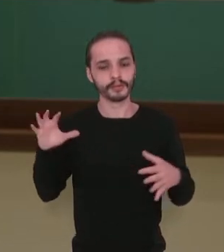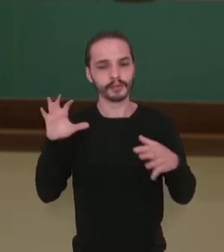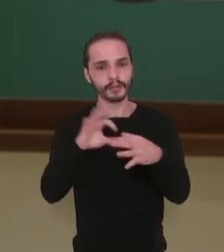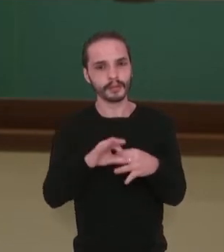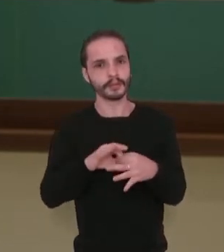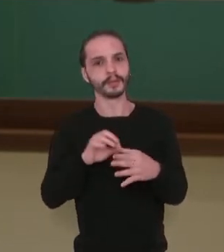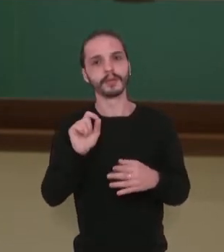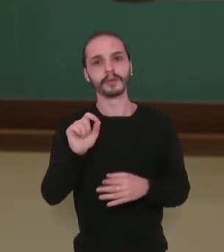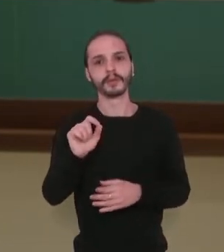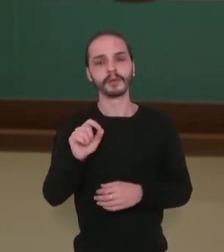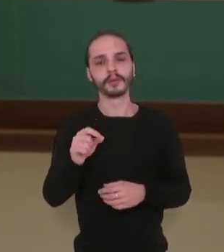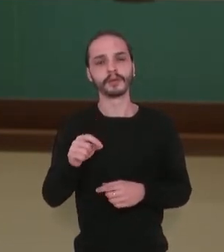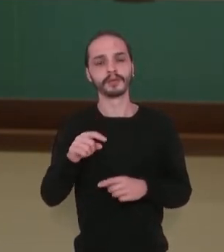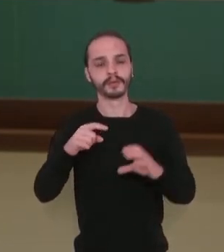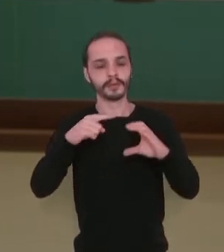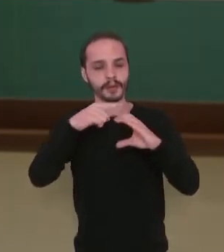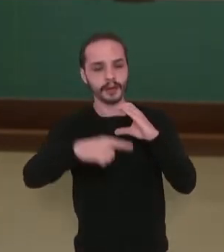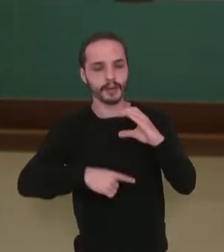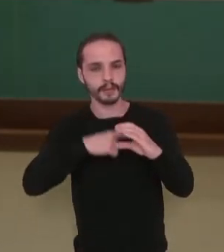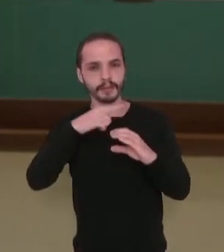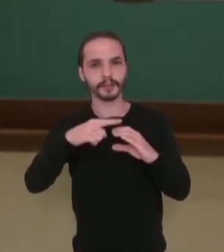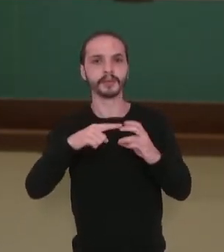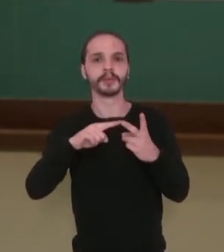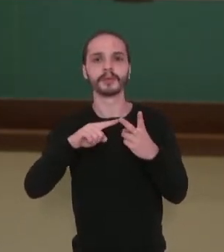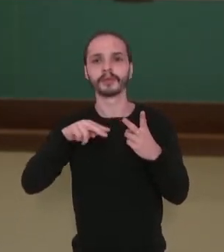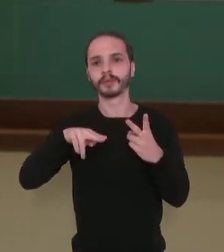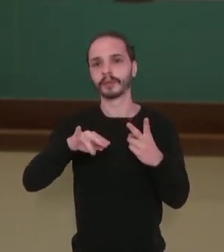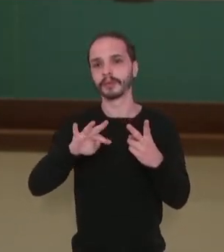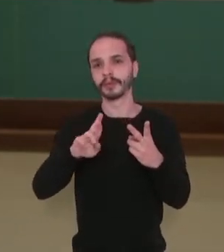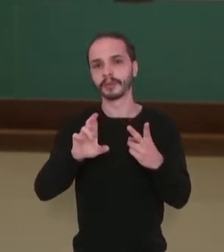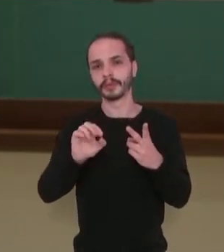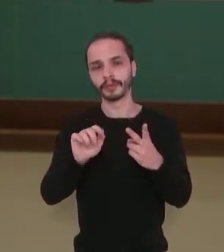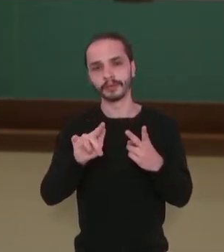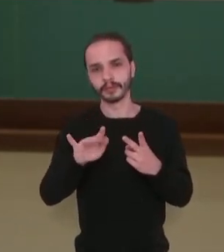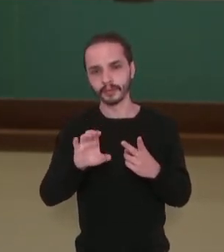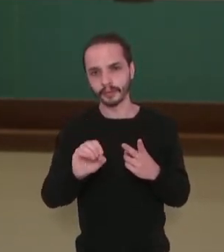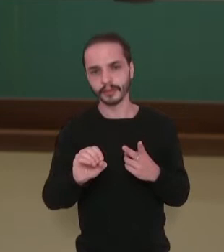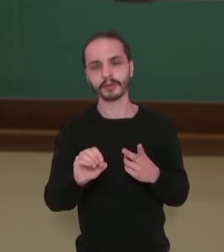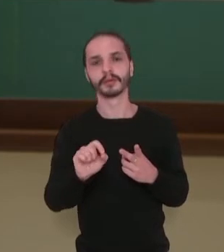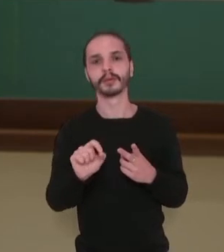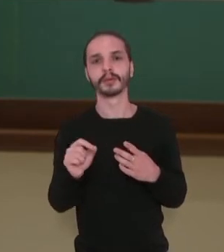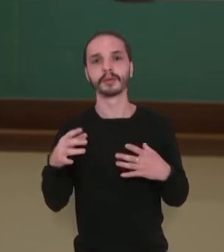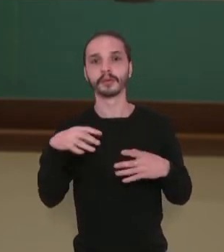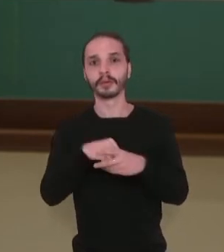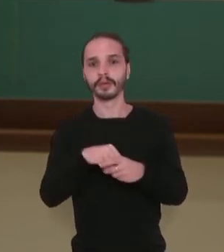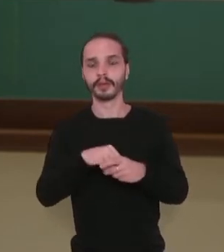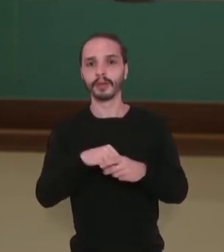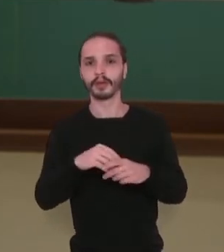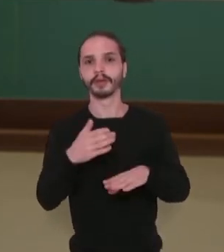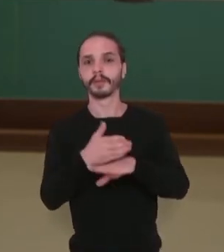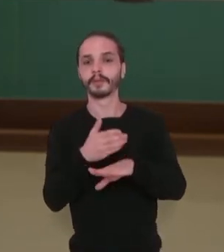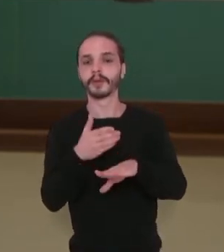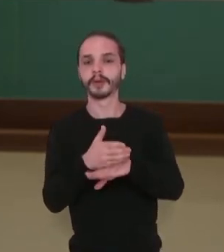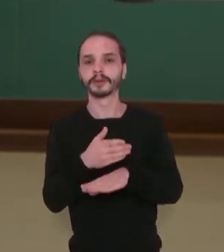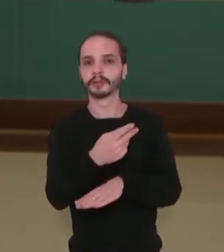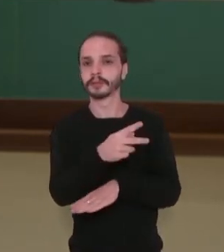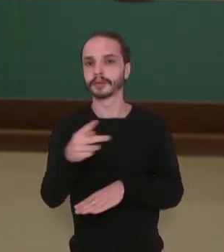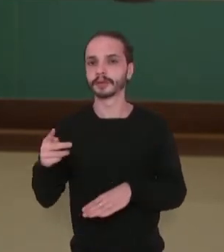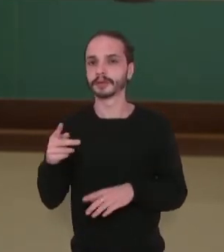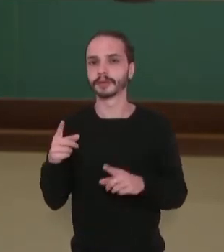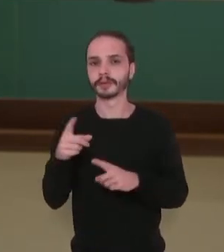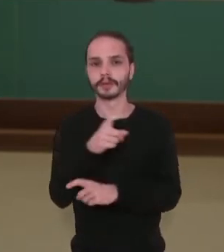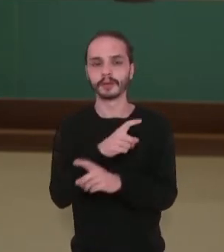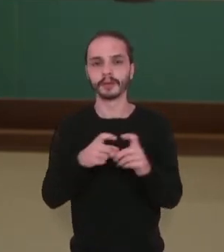envolvidos com o ciclo do carbono, do nitrogênio. Nós vamos ver, né, que o ciclo do nitrogênio, a participação delas ali, né? A